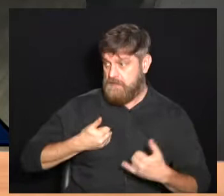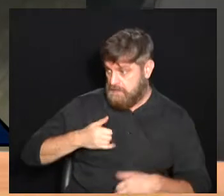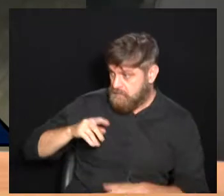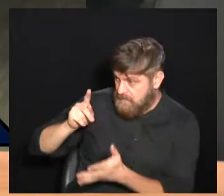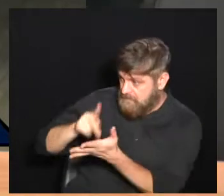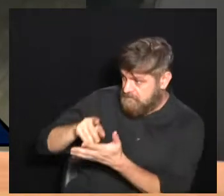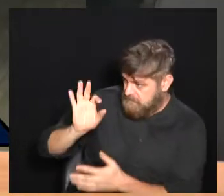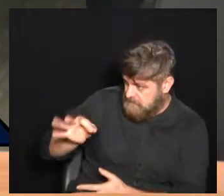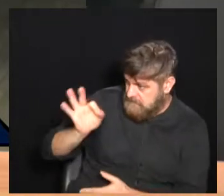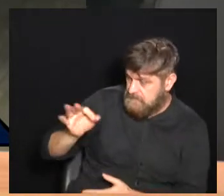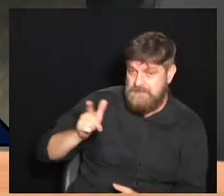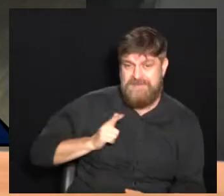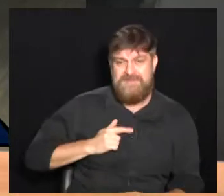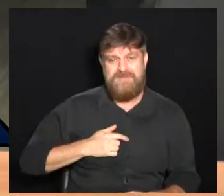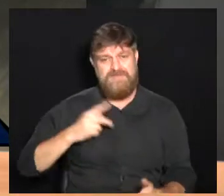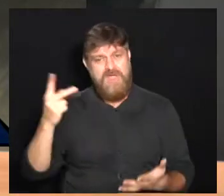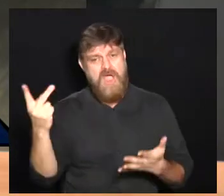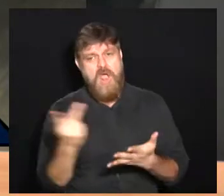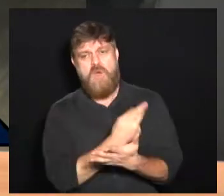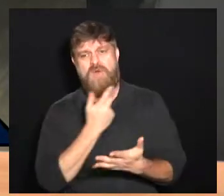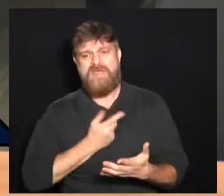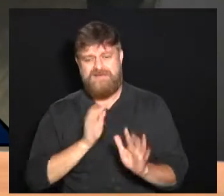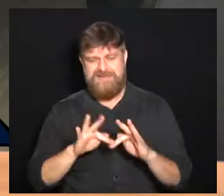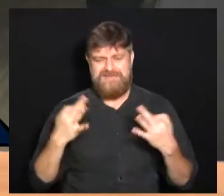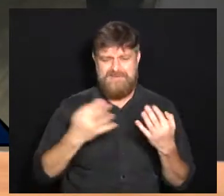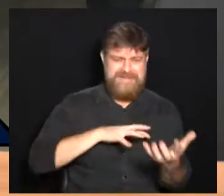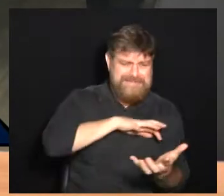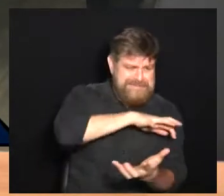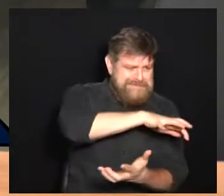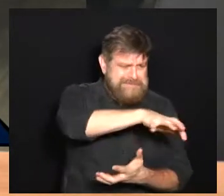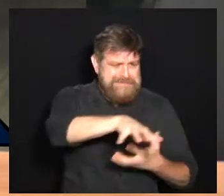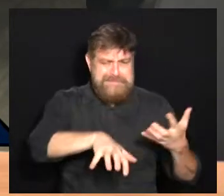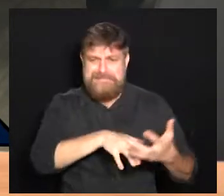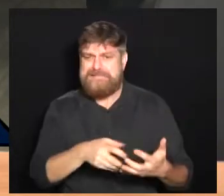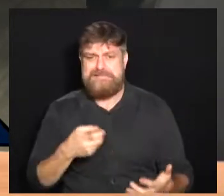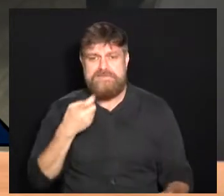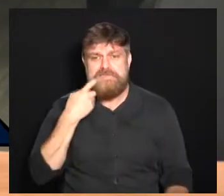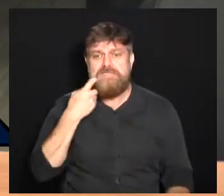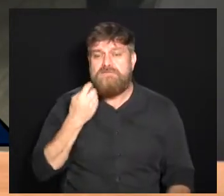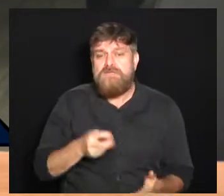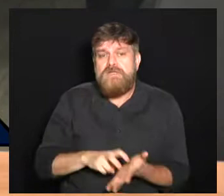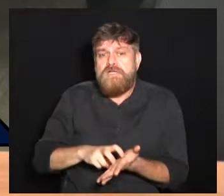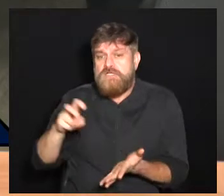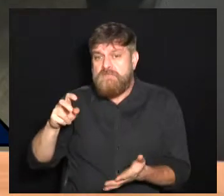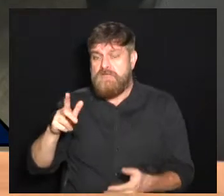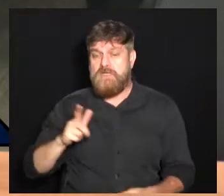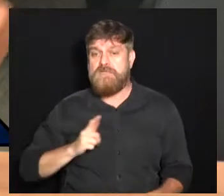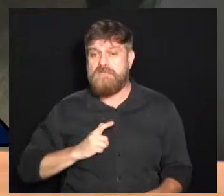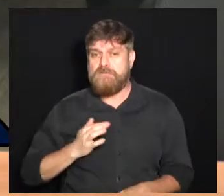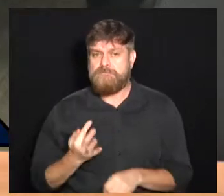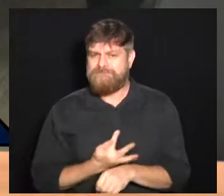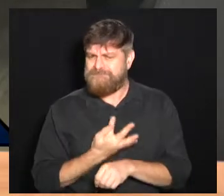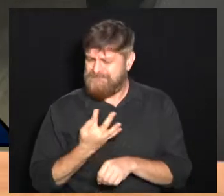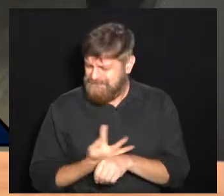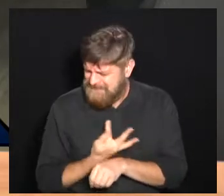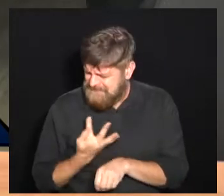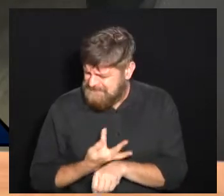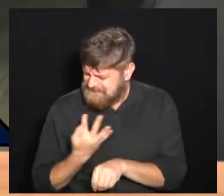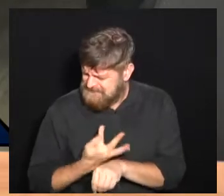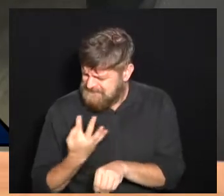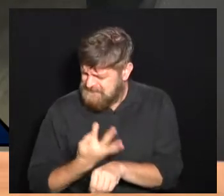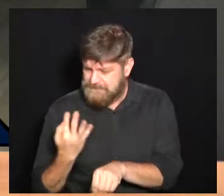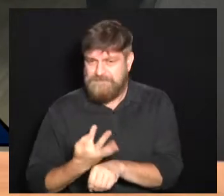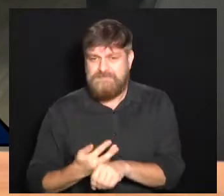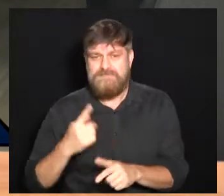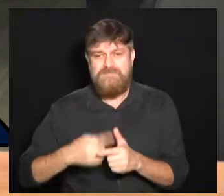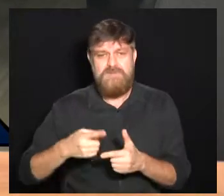Erro grave, provocou um forte transtorno nessas famílias todas. Na sexta-feira de manhã, foi tentando-se resolver